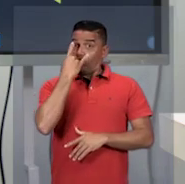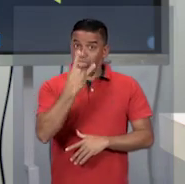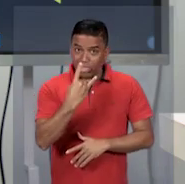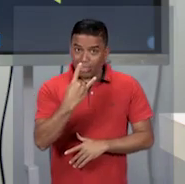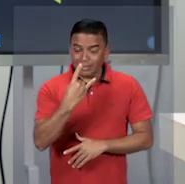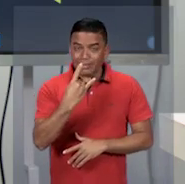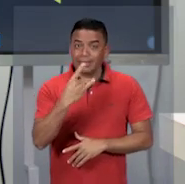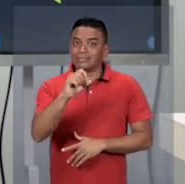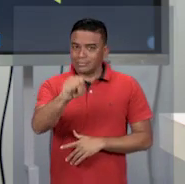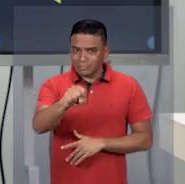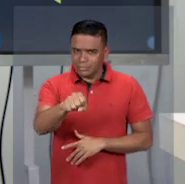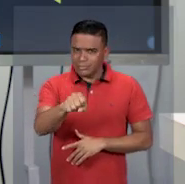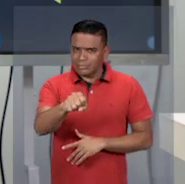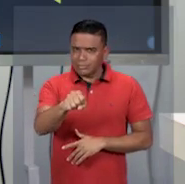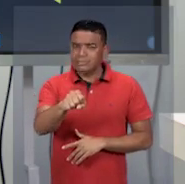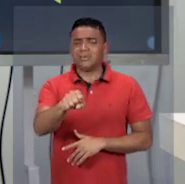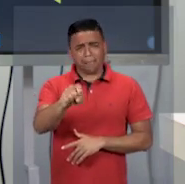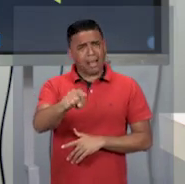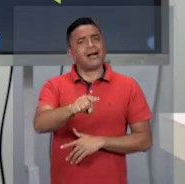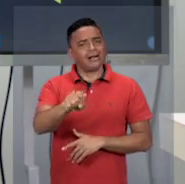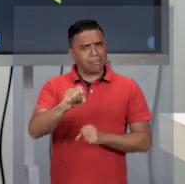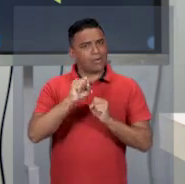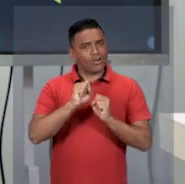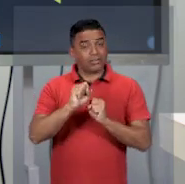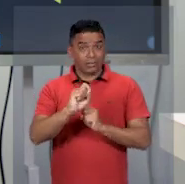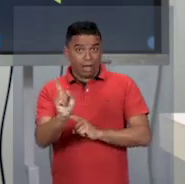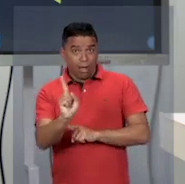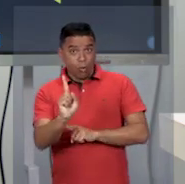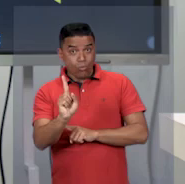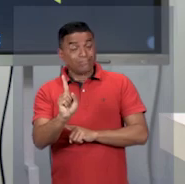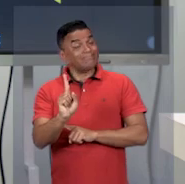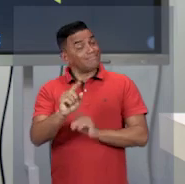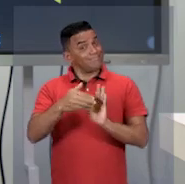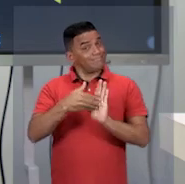Se sim, pessoal, marque. Se não,